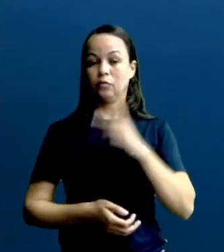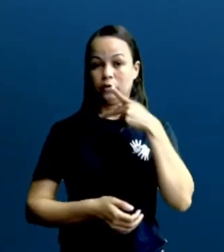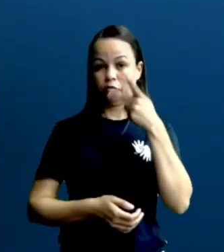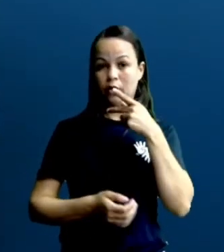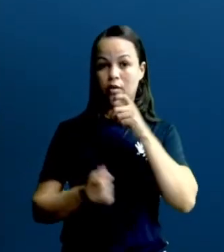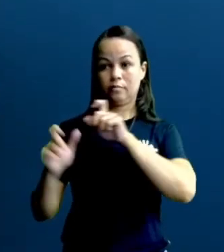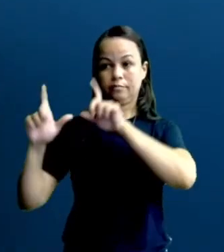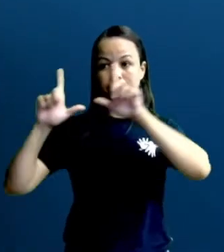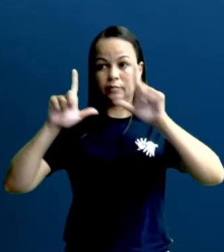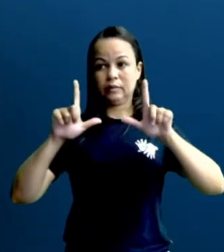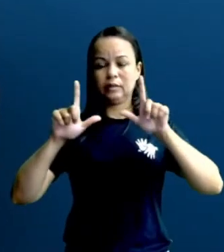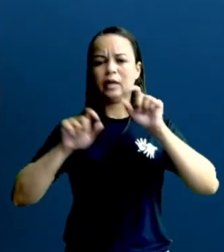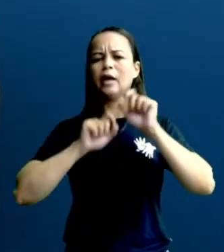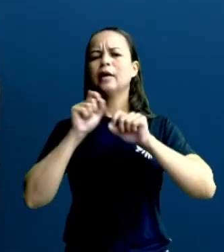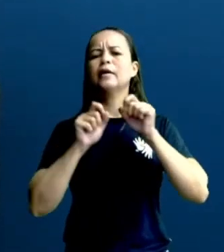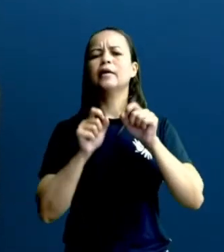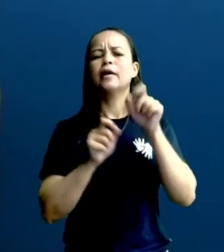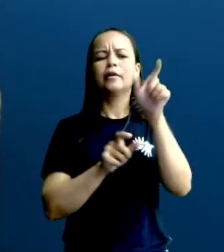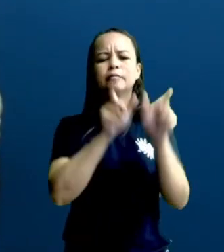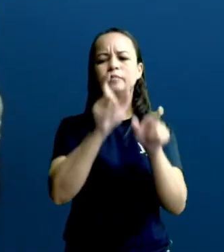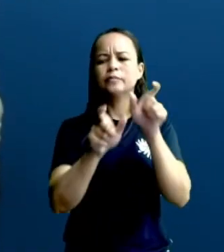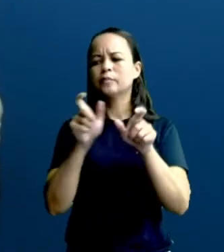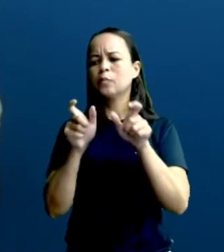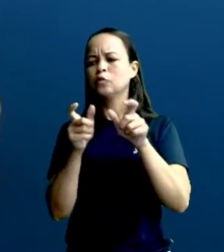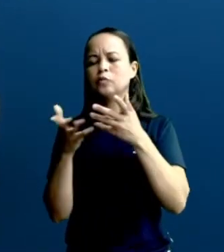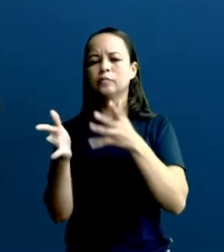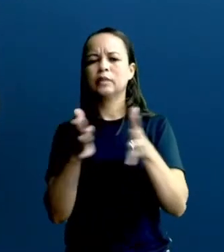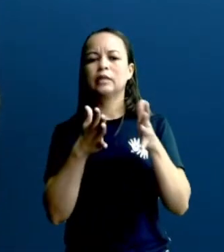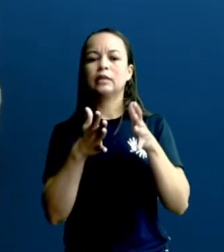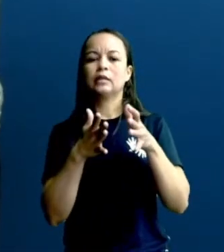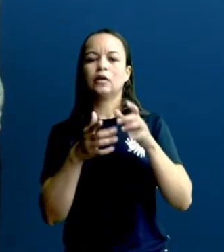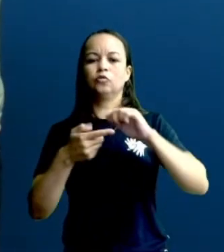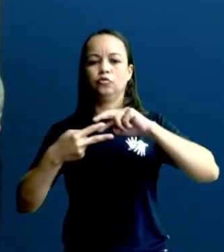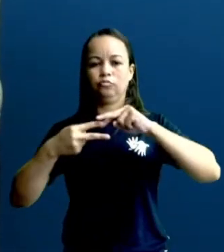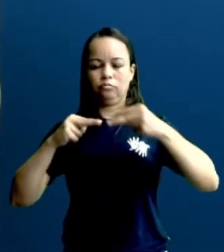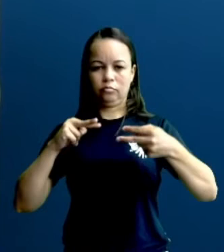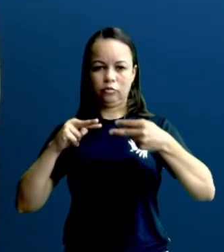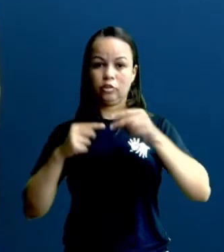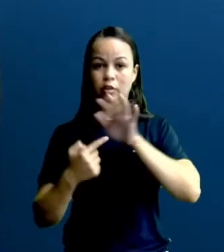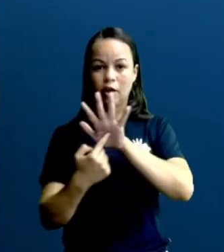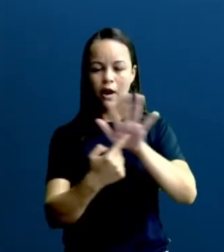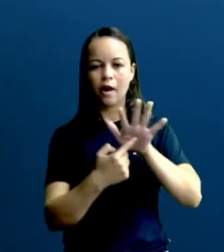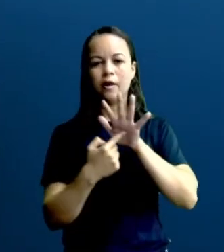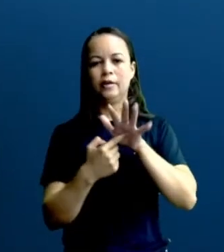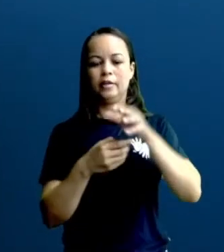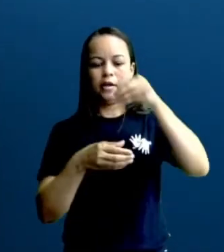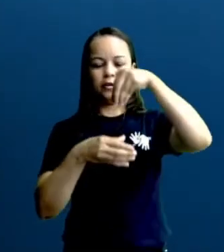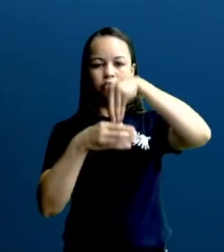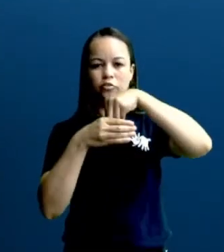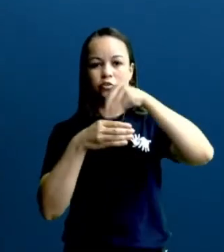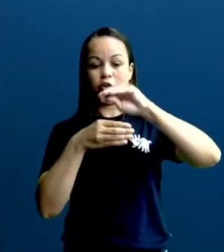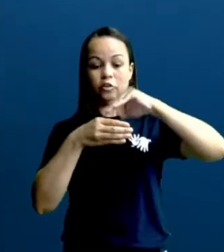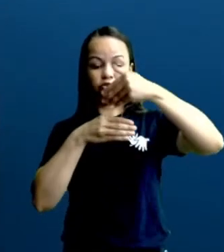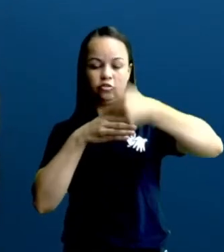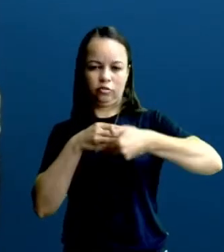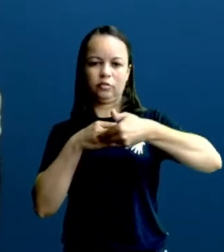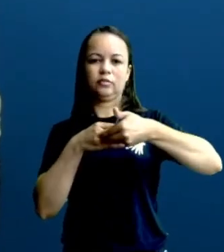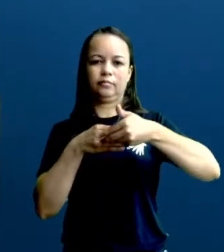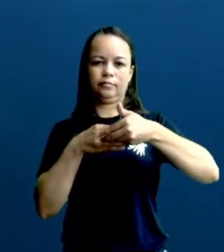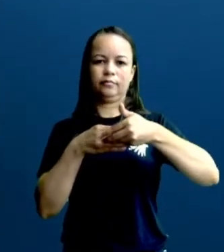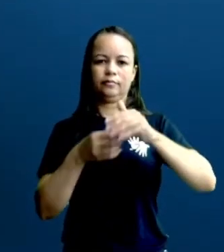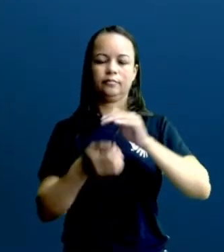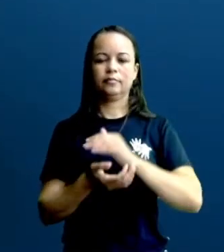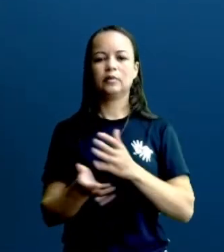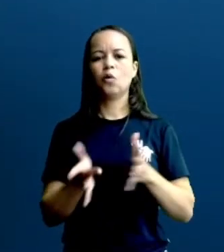slide, quem puxou a quem, é porque o que está nos genes é revelado externamente, ou